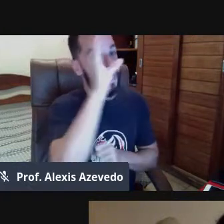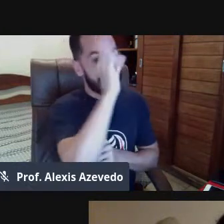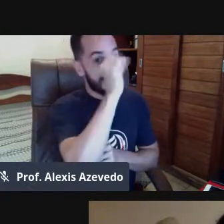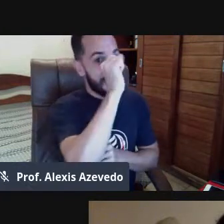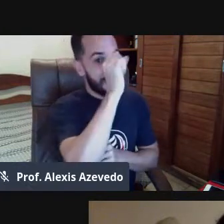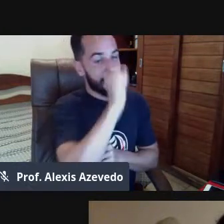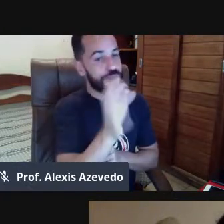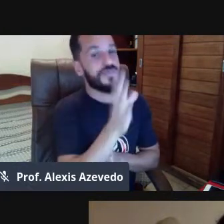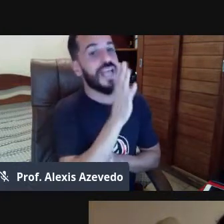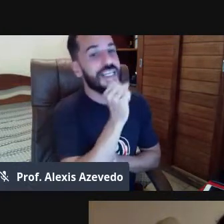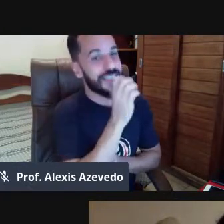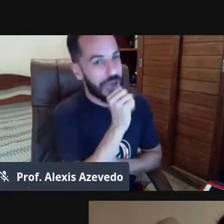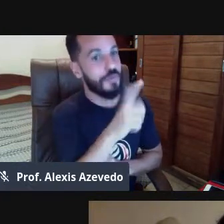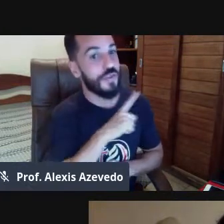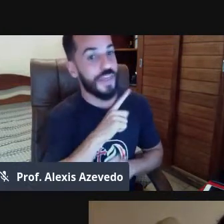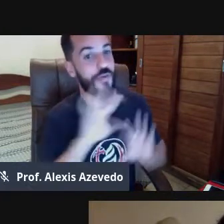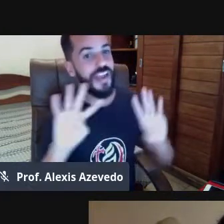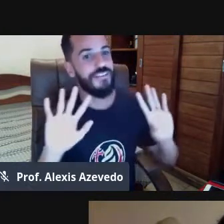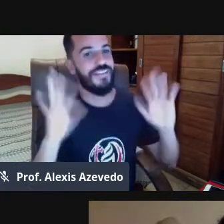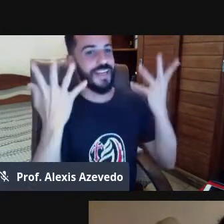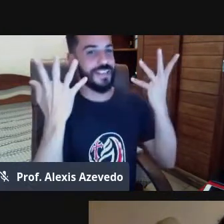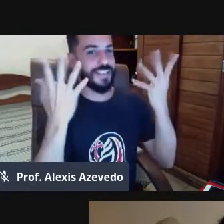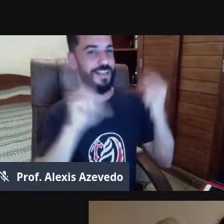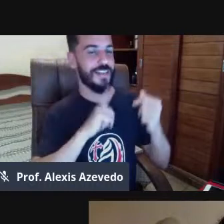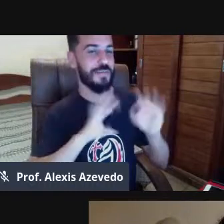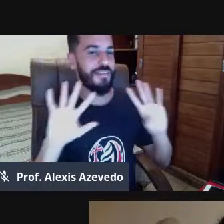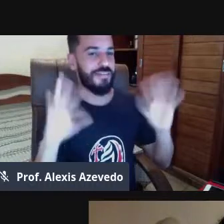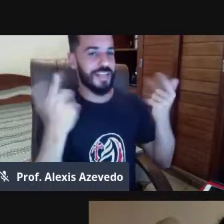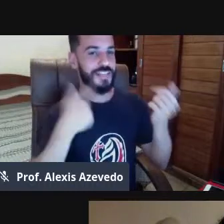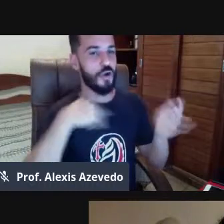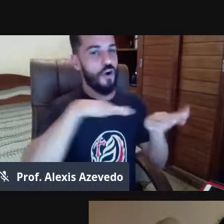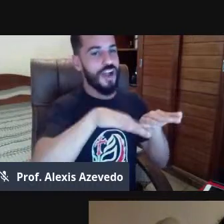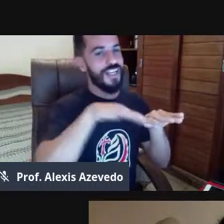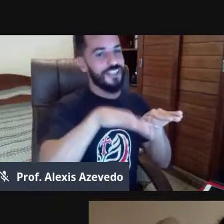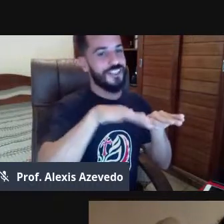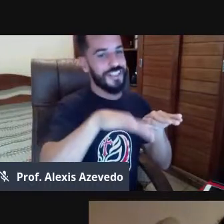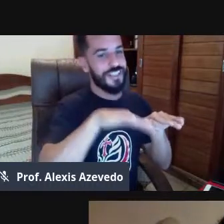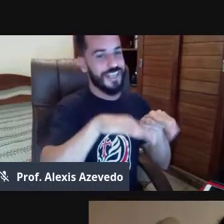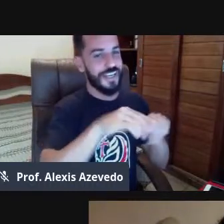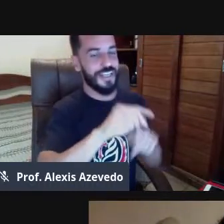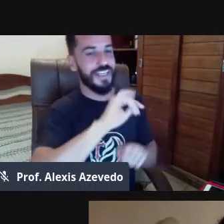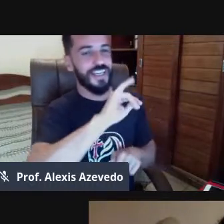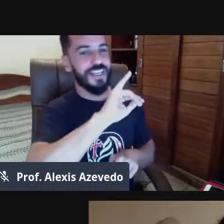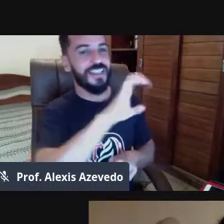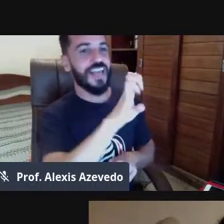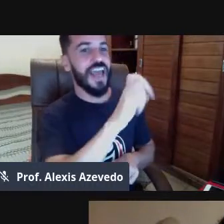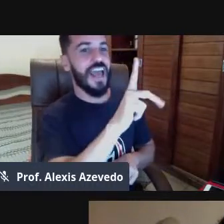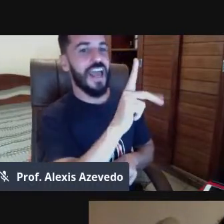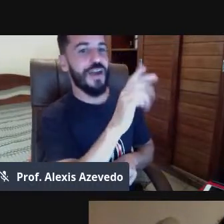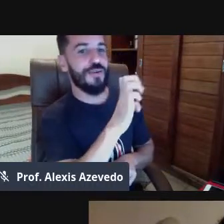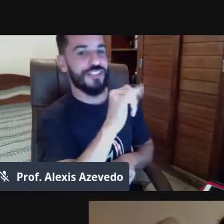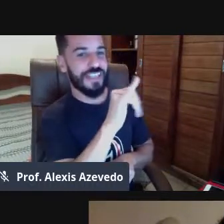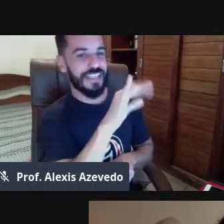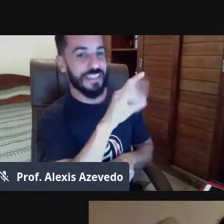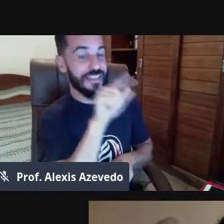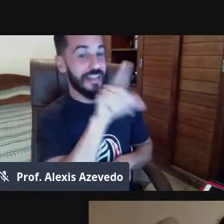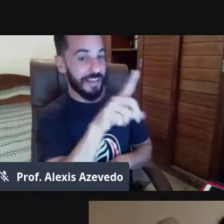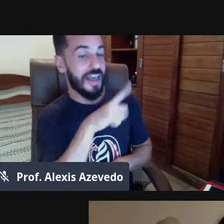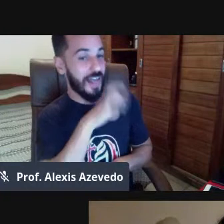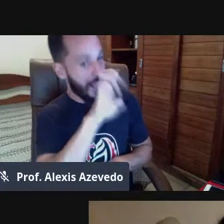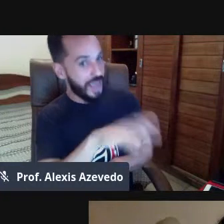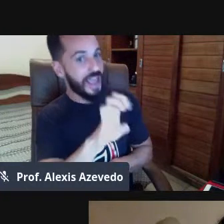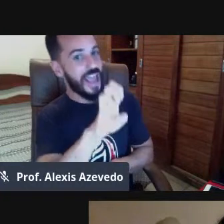Eugene, que também nossa ex-aluna, que tem se virado aí